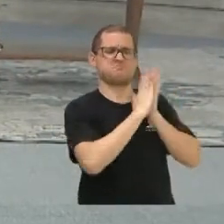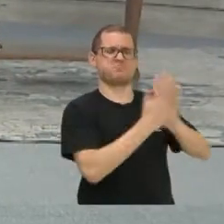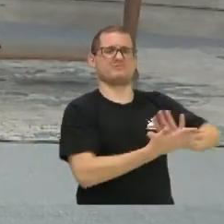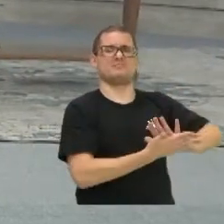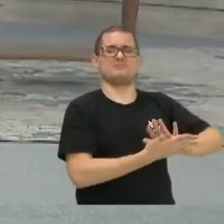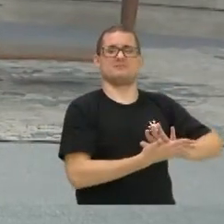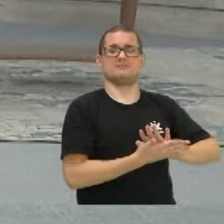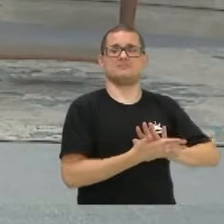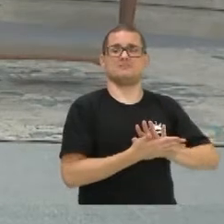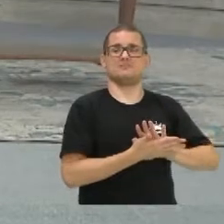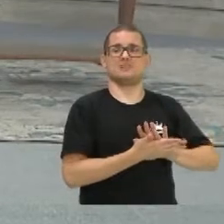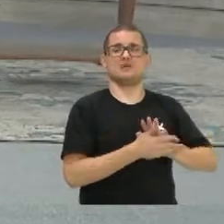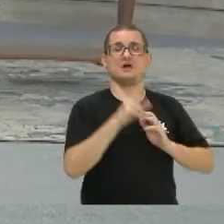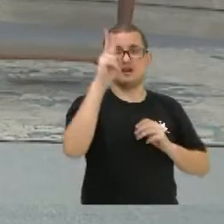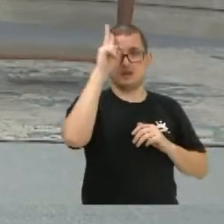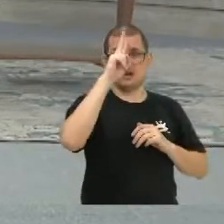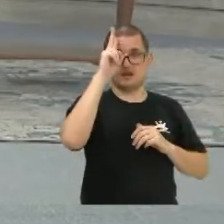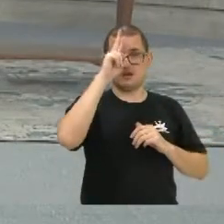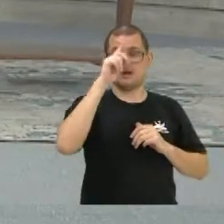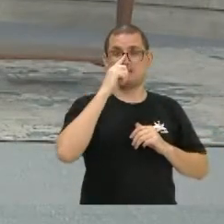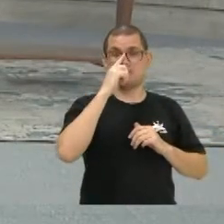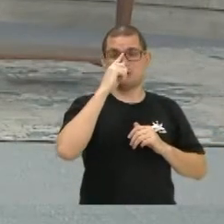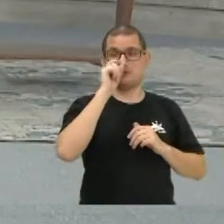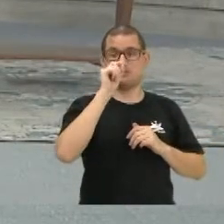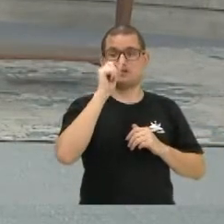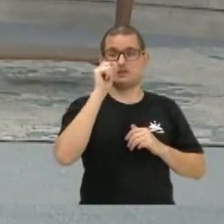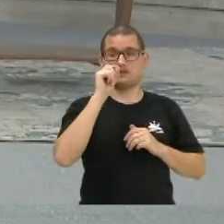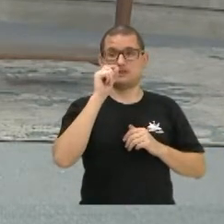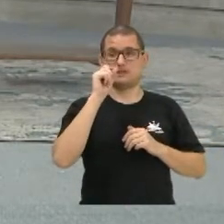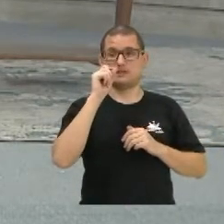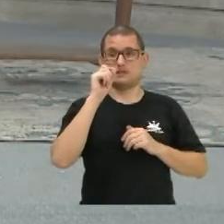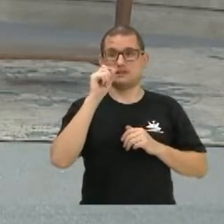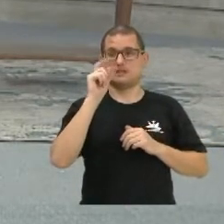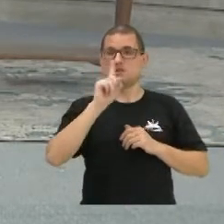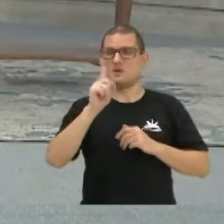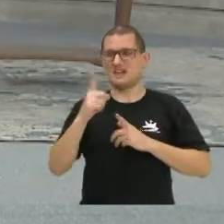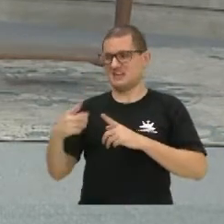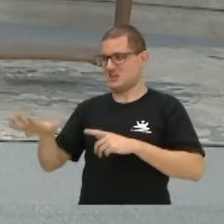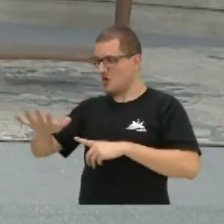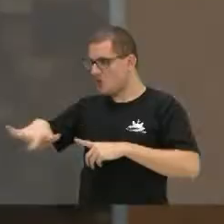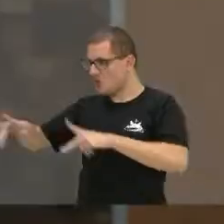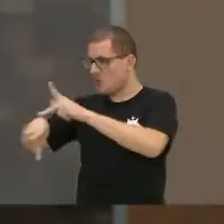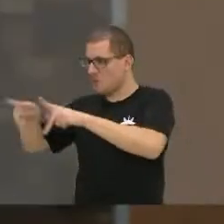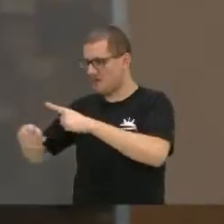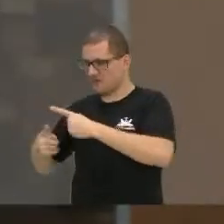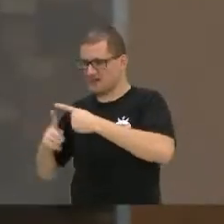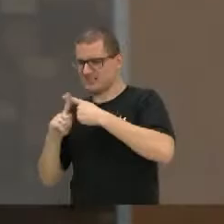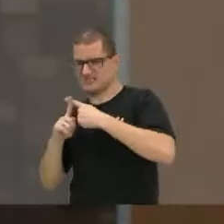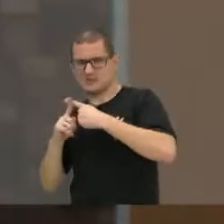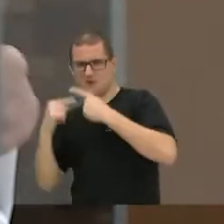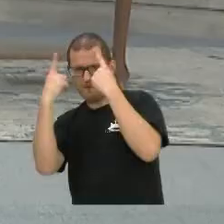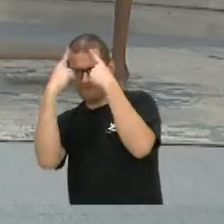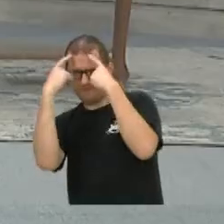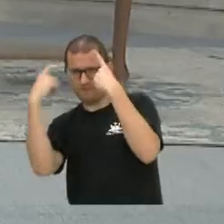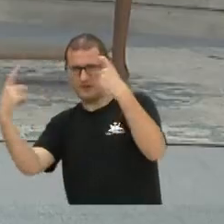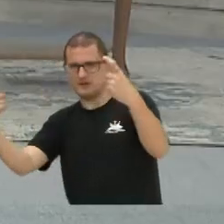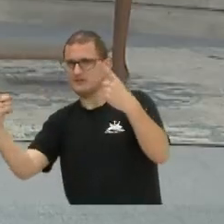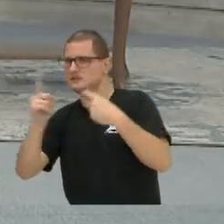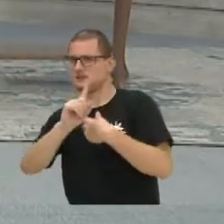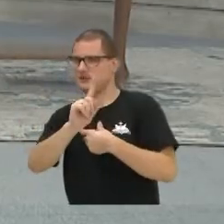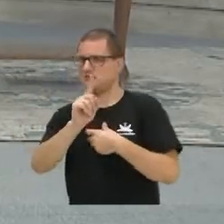reações violentas por parte dos cristãos que é que é a palavra